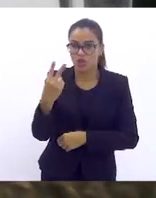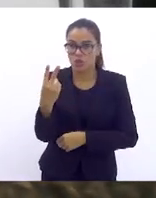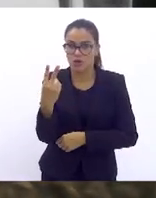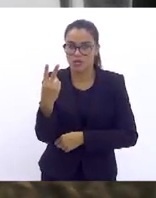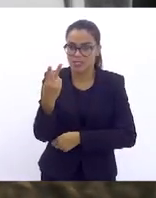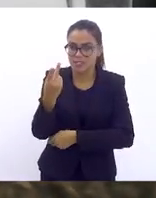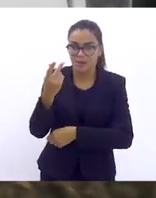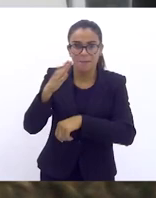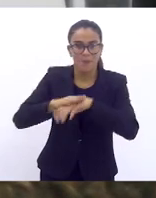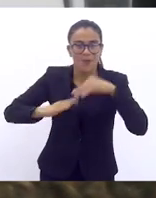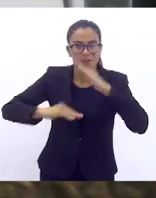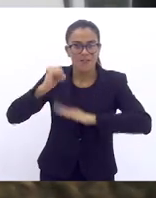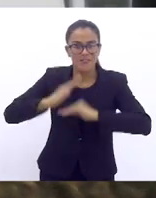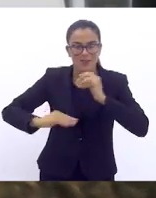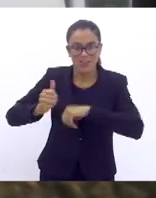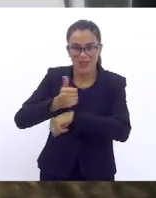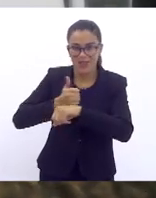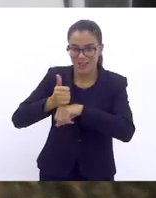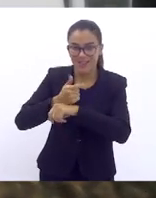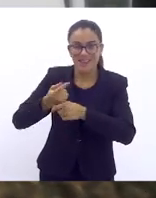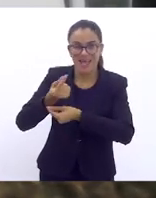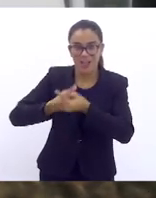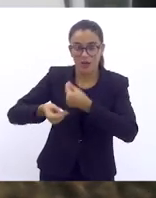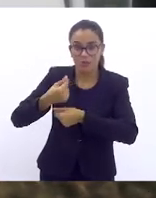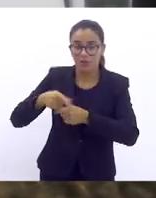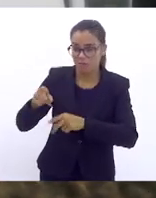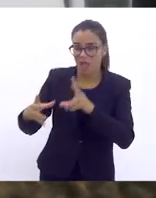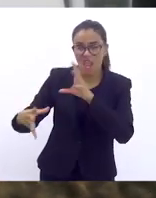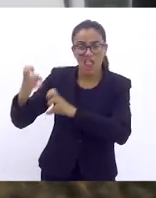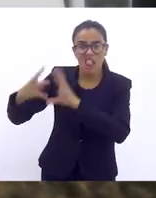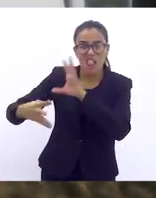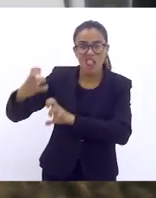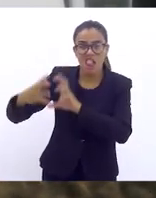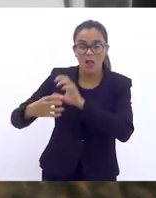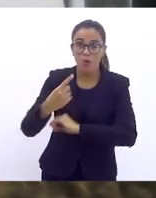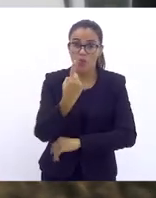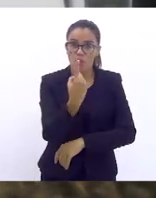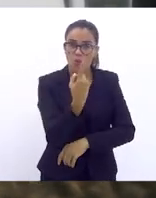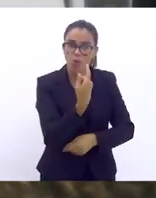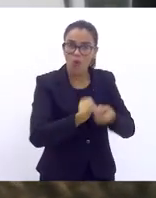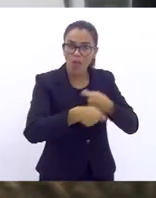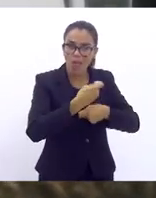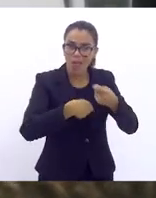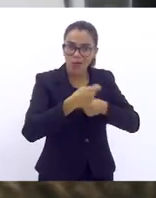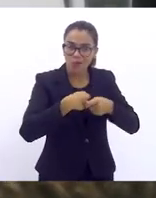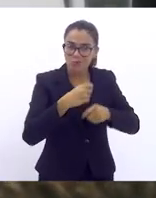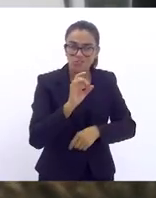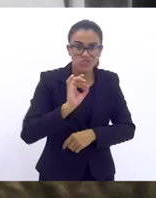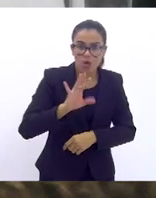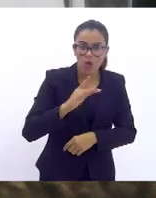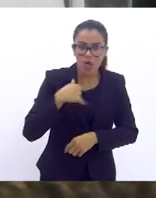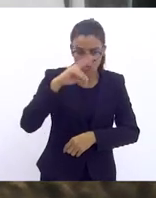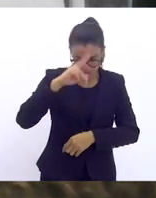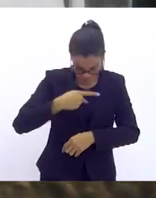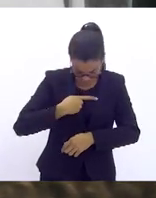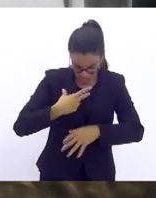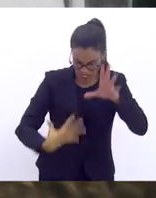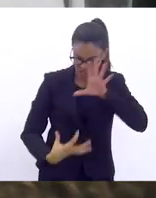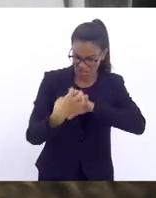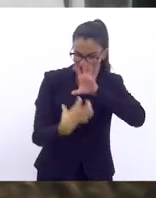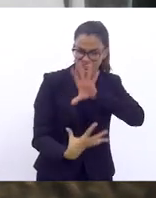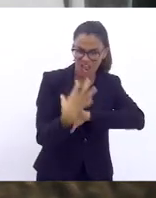economistas eles vão brigar entre eles mas se você põe um economista sozinho ele vai brigar com ele mesmo então